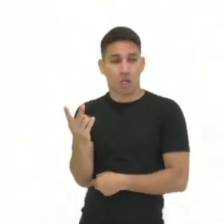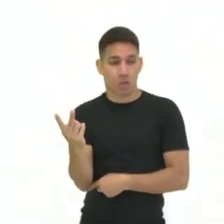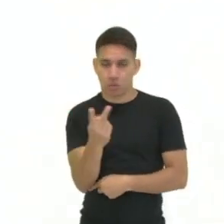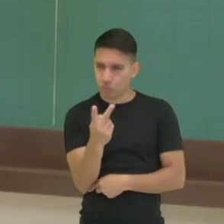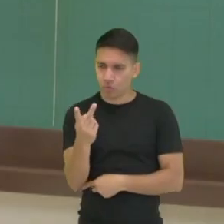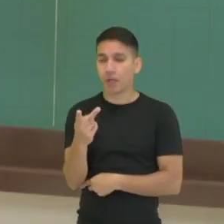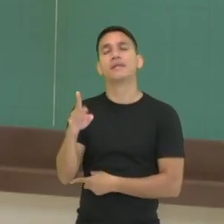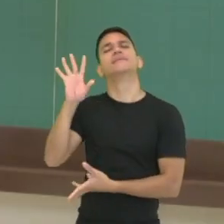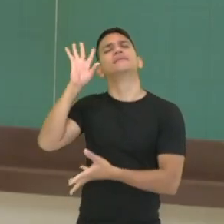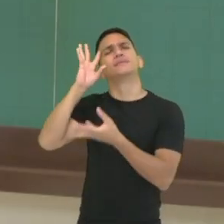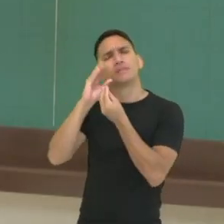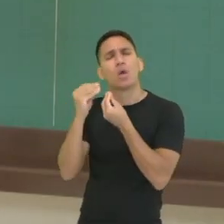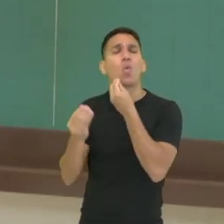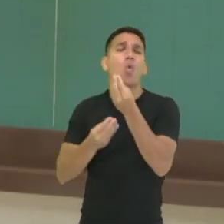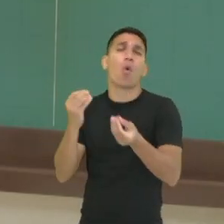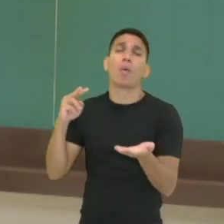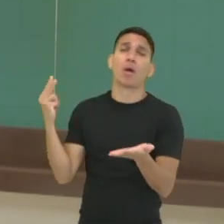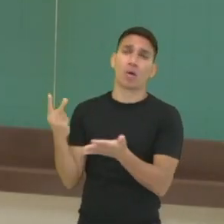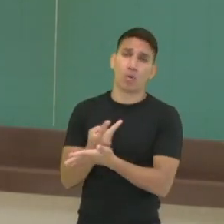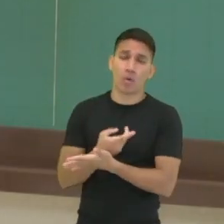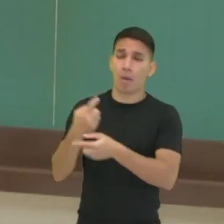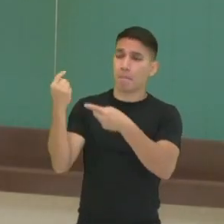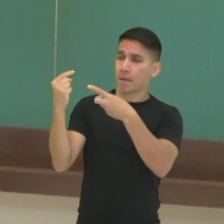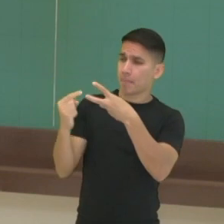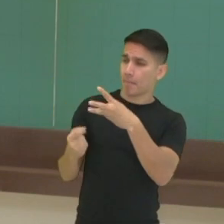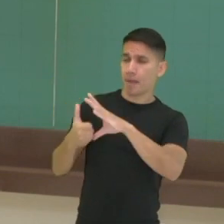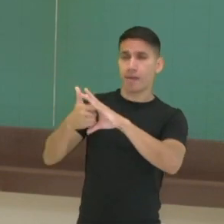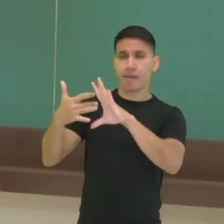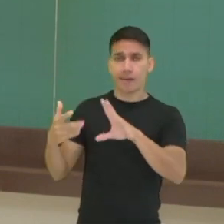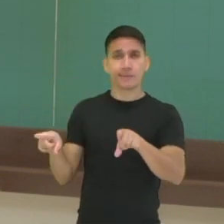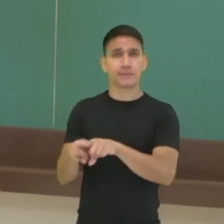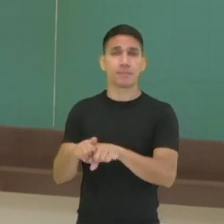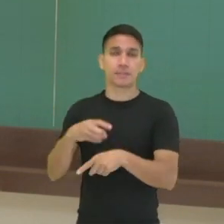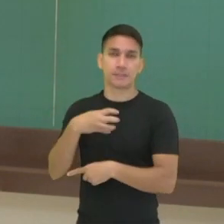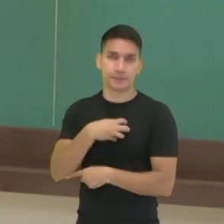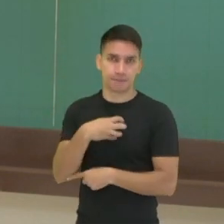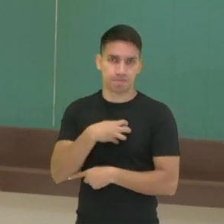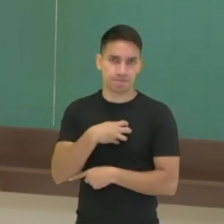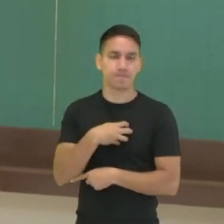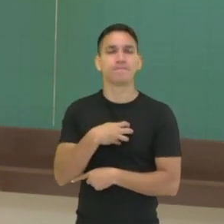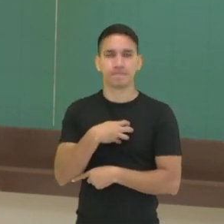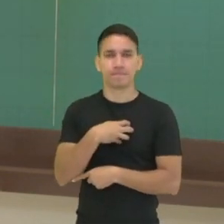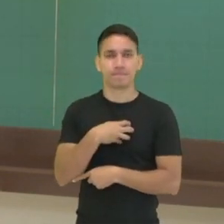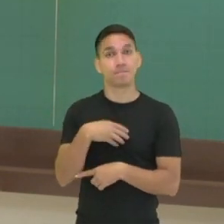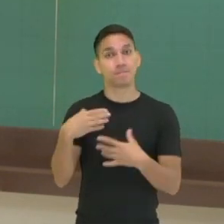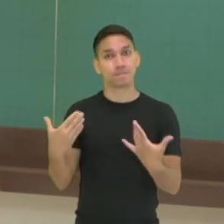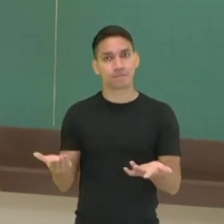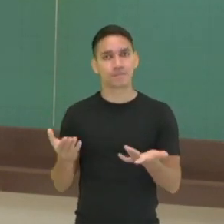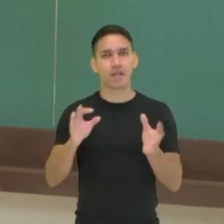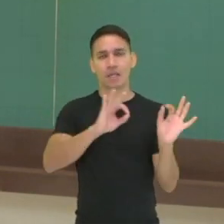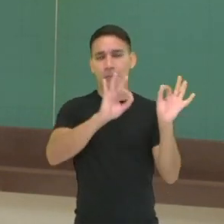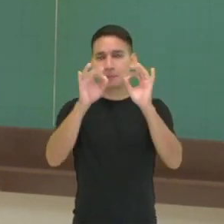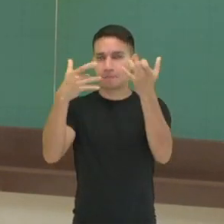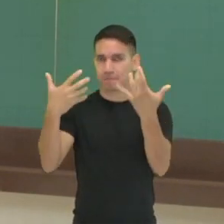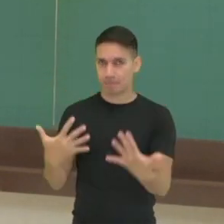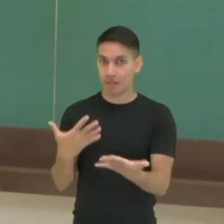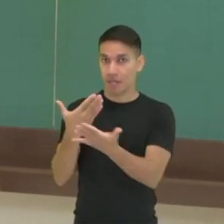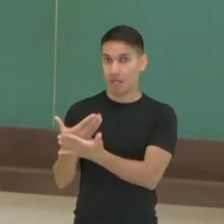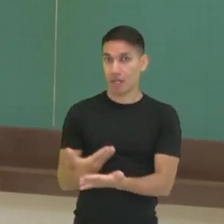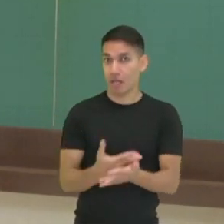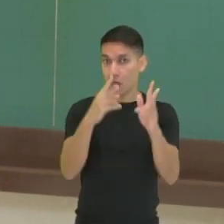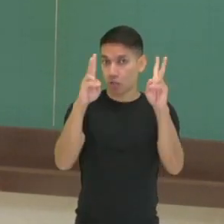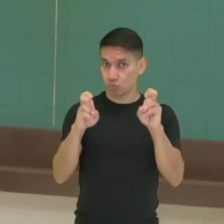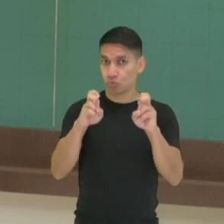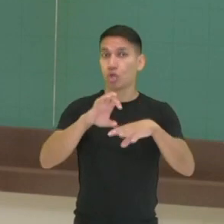como acontece, as suas características e os seus sintomas. Então, nessa aula, nós falamos